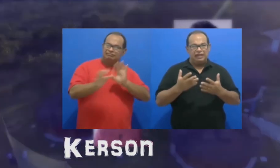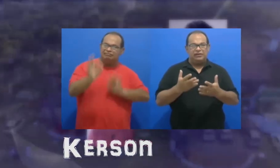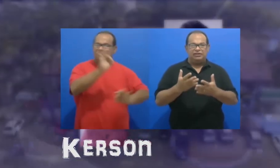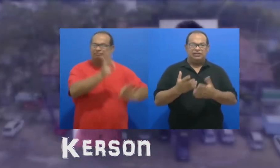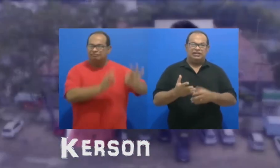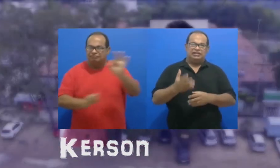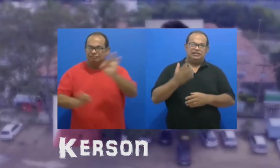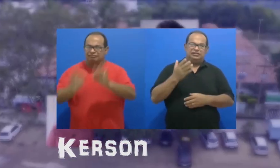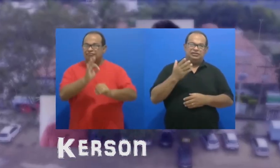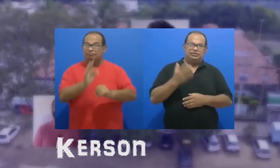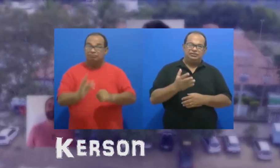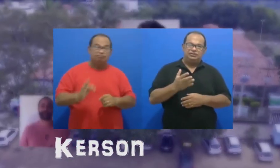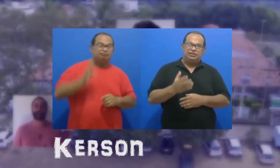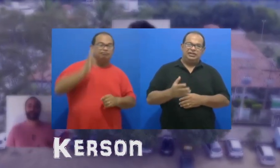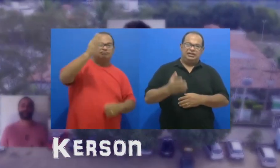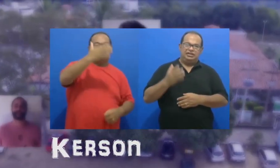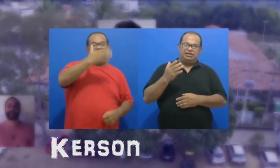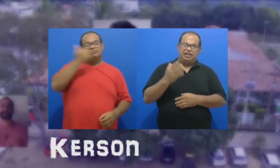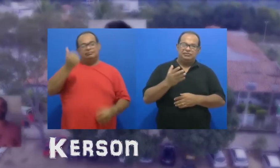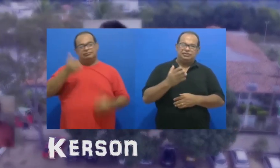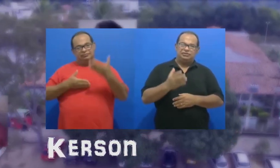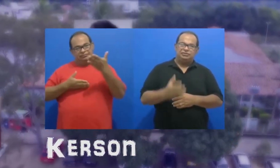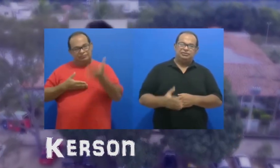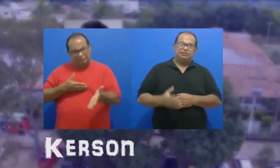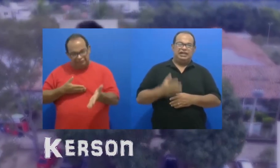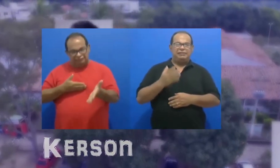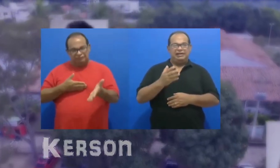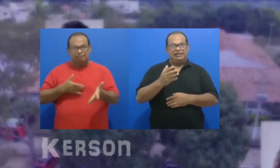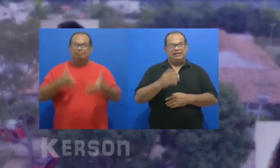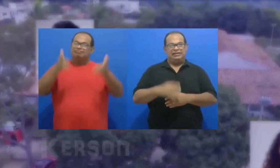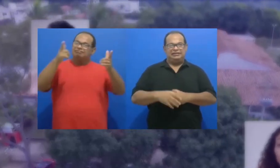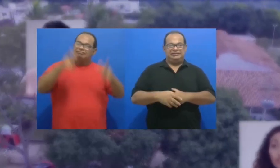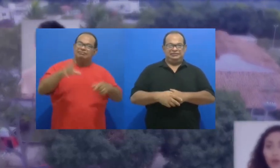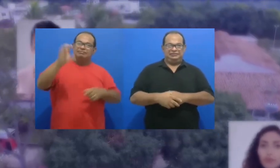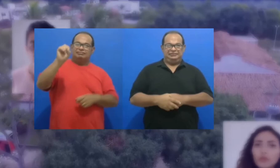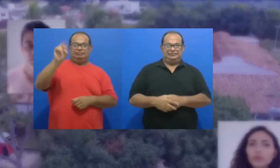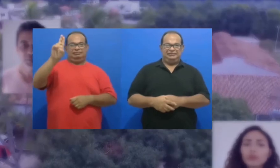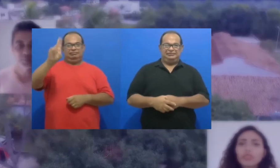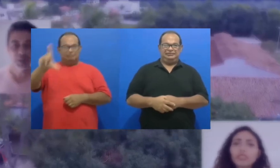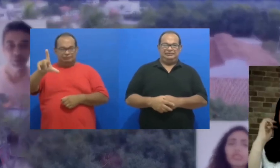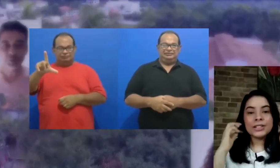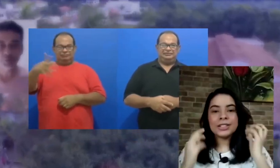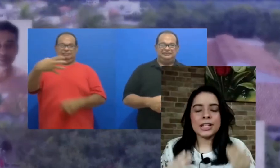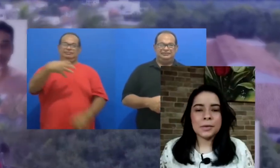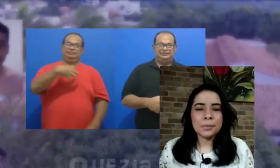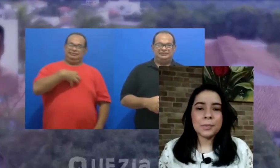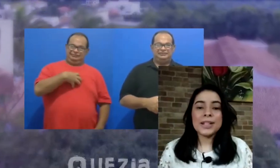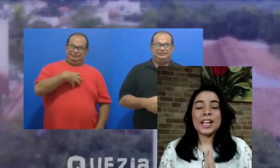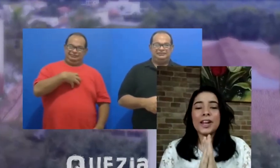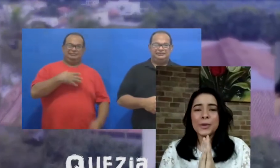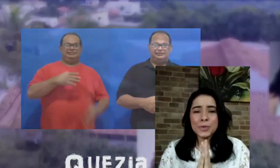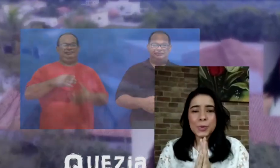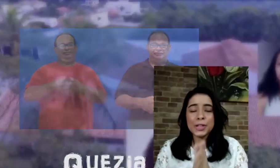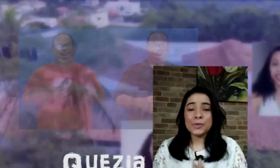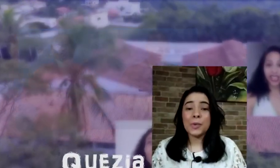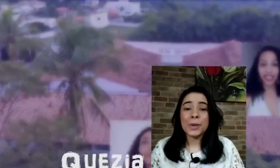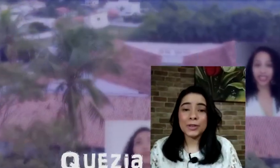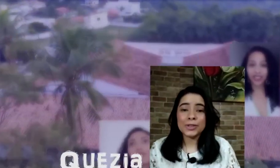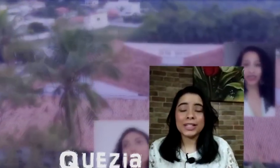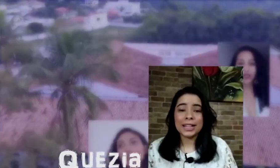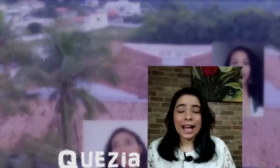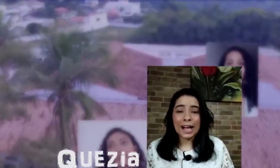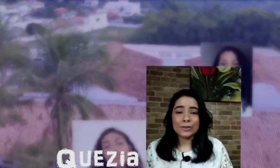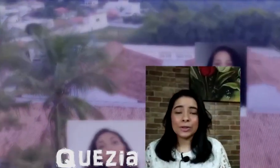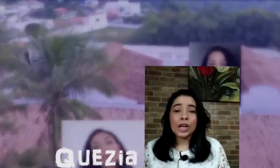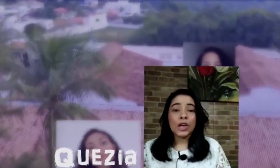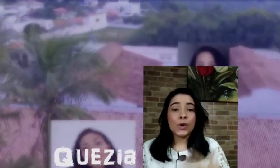futuro melhor nas regiões sul, extremo sul da Bahia. Sim, passaremos por esse